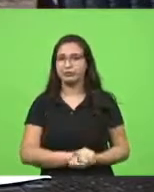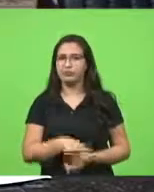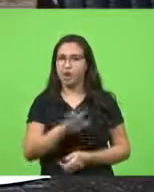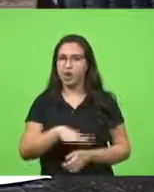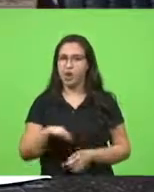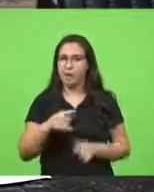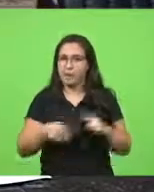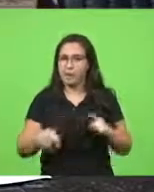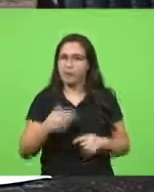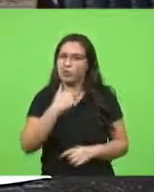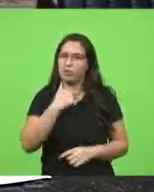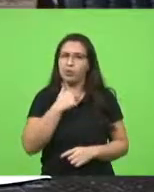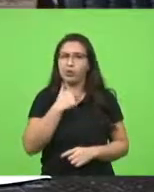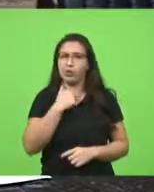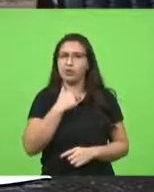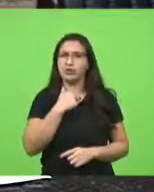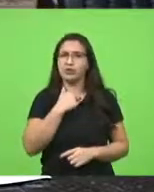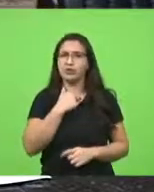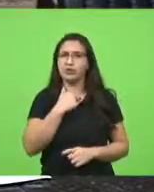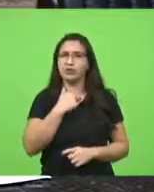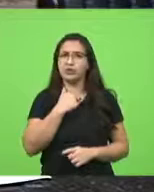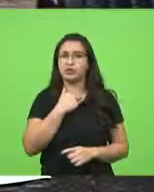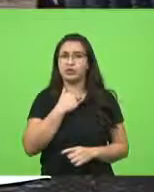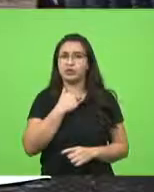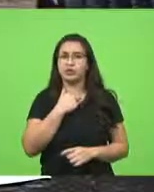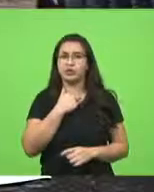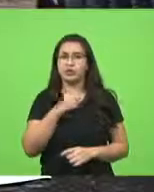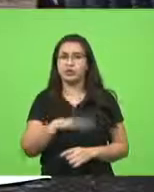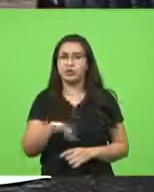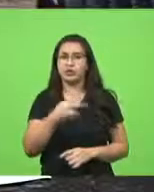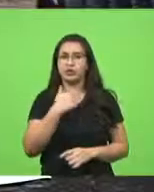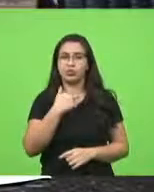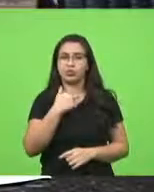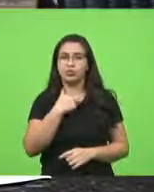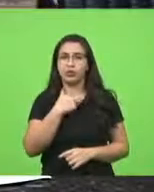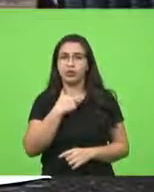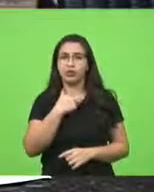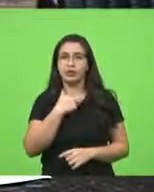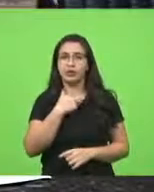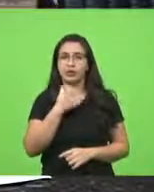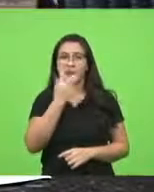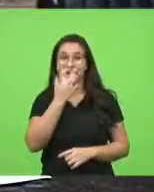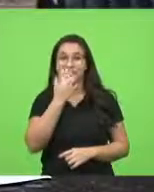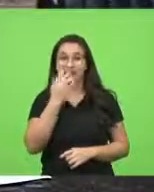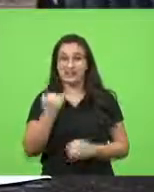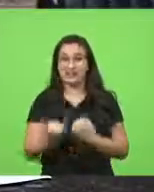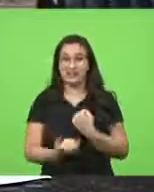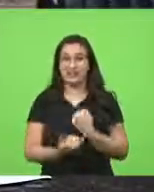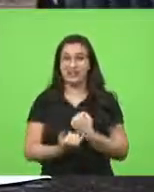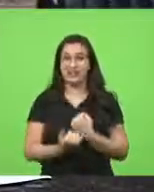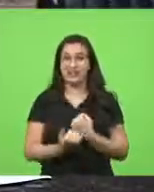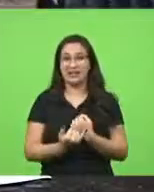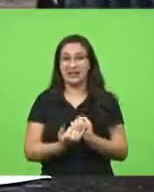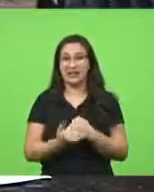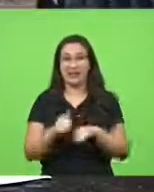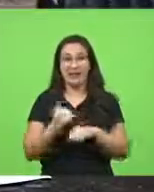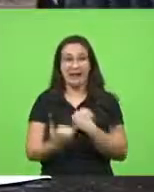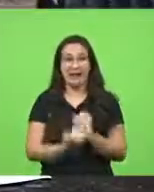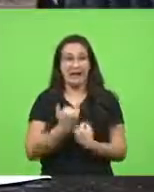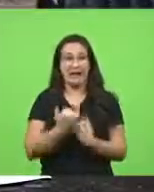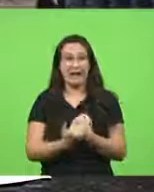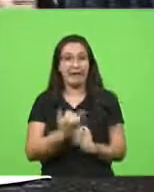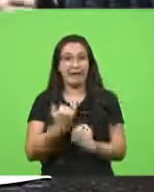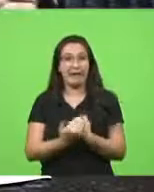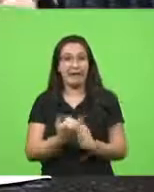fazer. Não podemos, nós não temos esse poder. É ilusão achar que nós, deputados, vamos proibir famílias de fazer educação domiciliar.